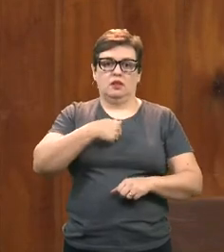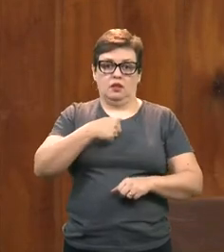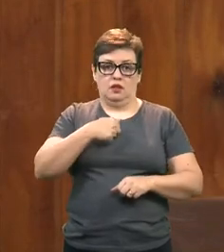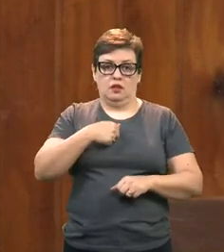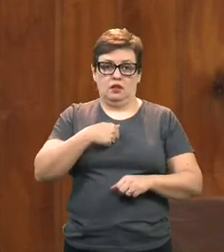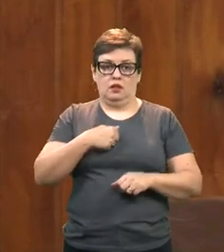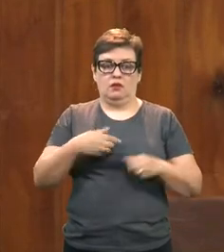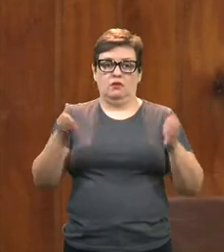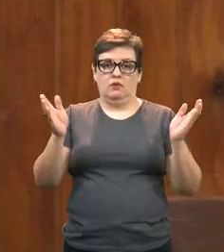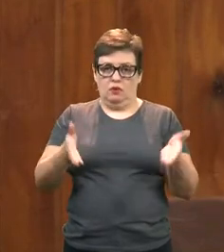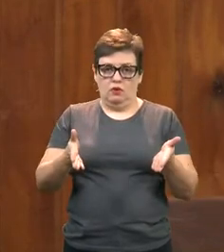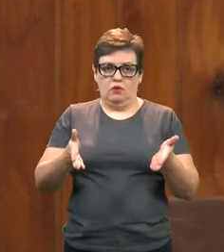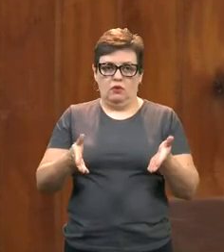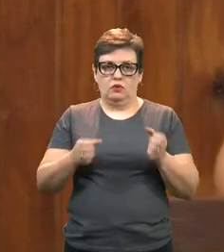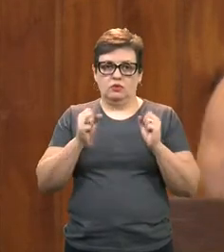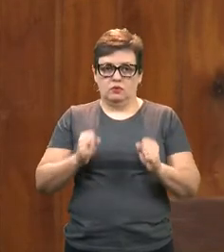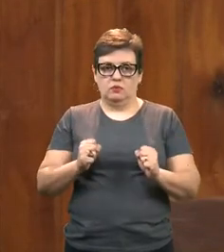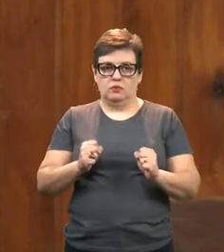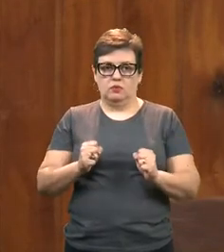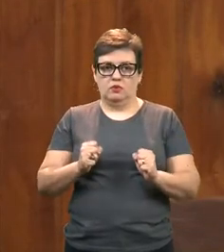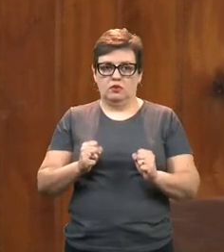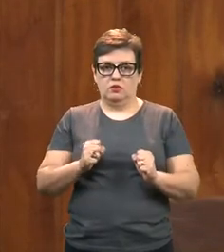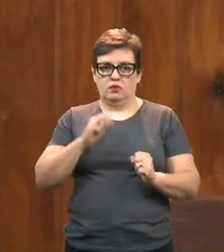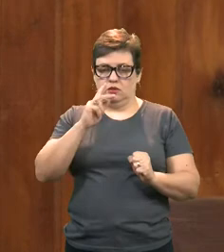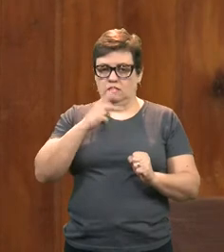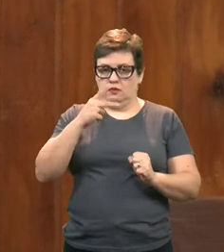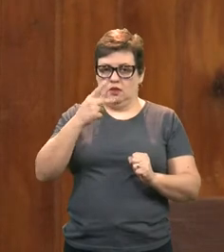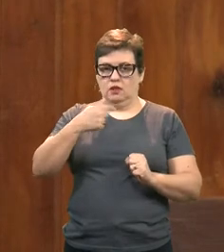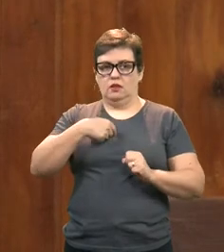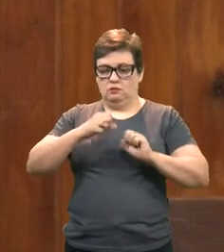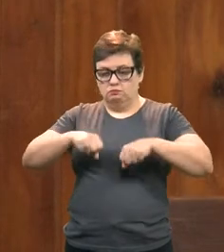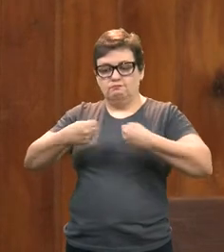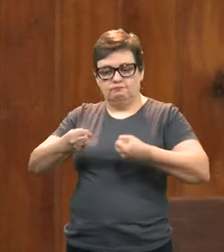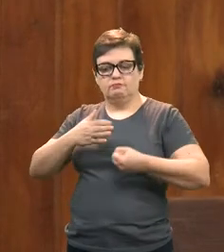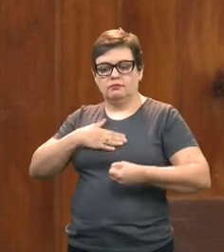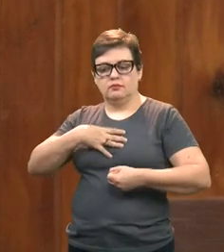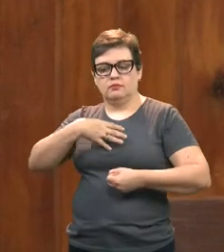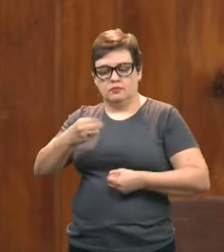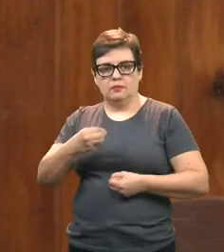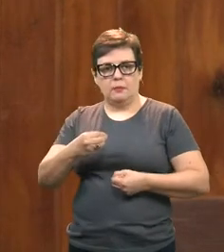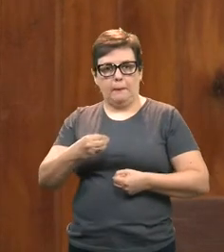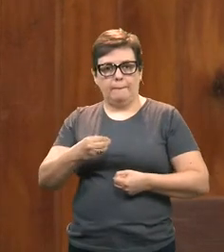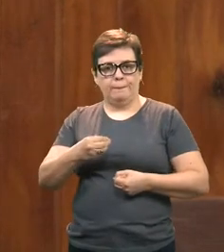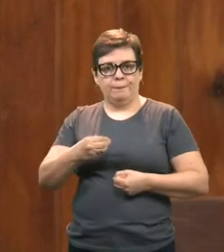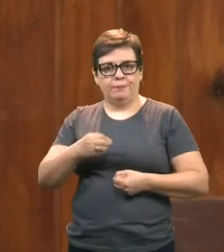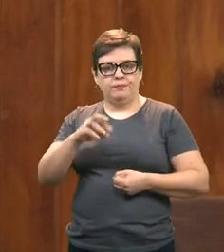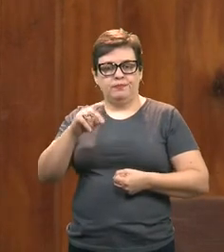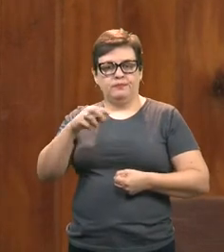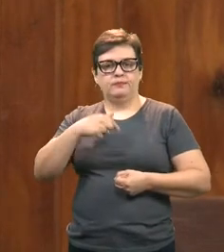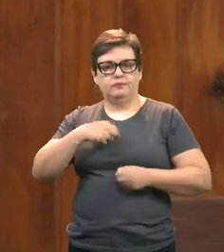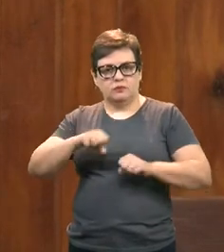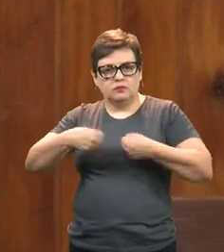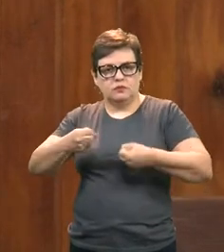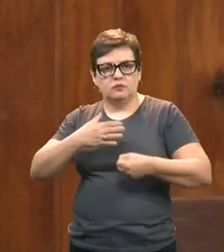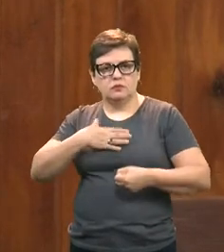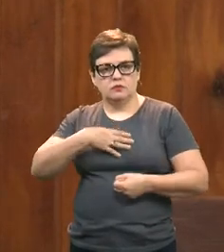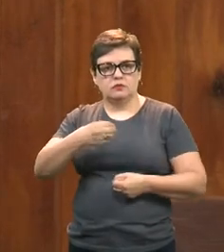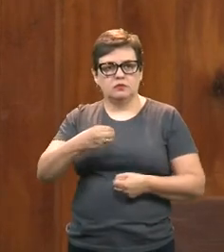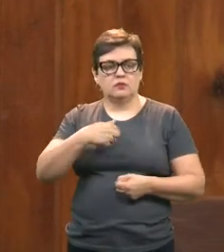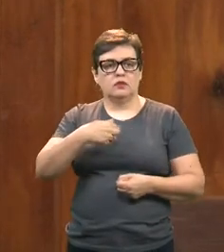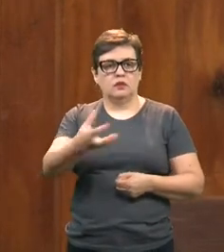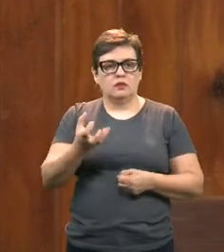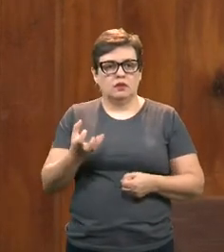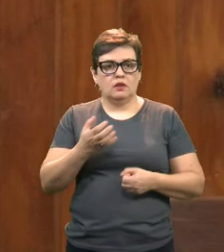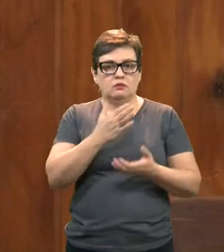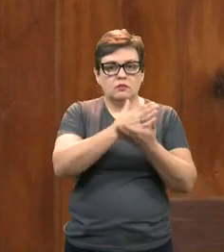posso bater no peito e dizer que eu estou dando isso para o meu filho. E assim como eu estou dando isso para o meu filho, eu quero que cada